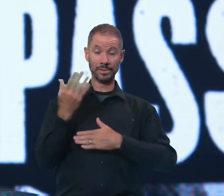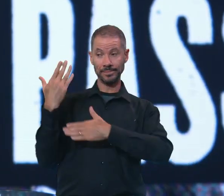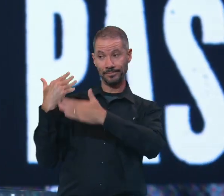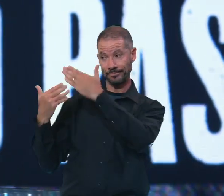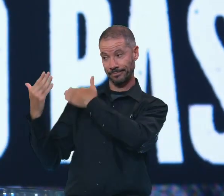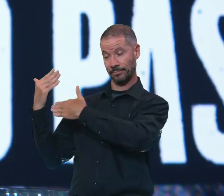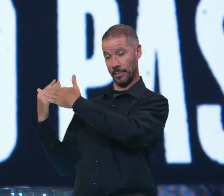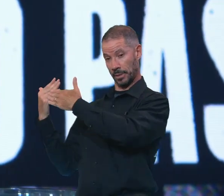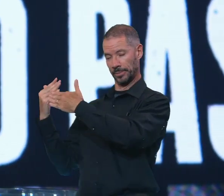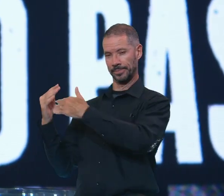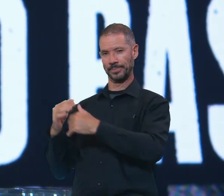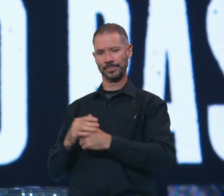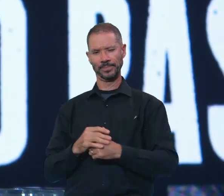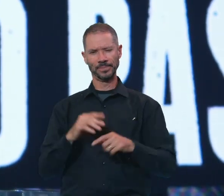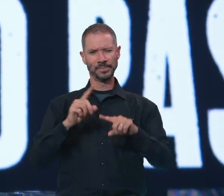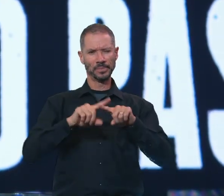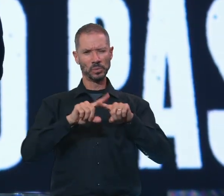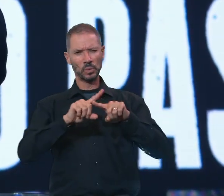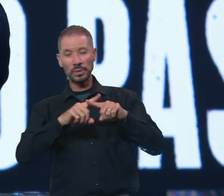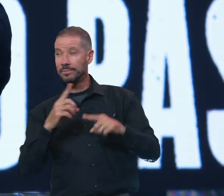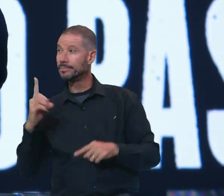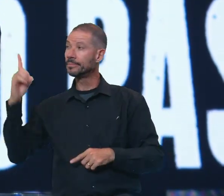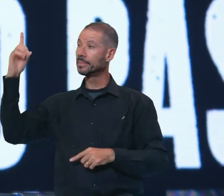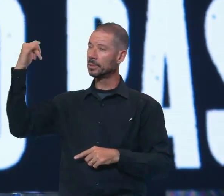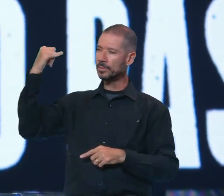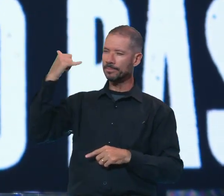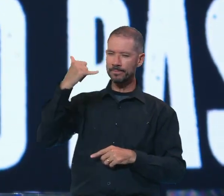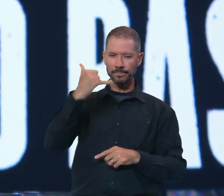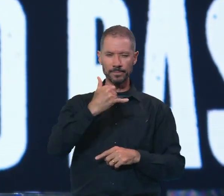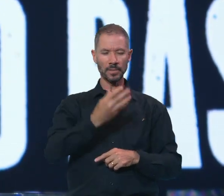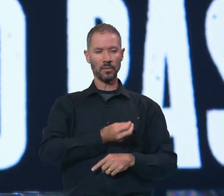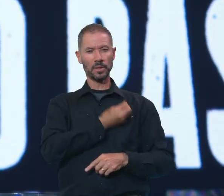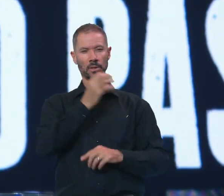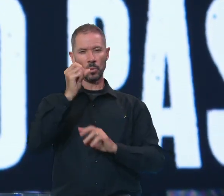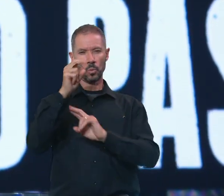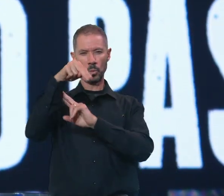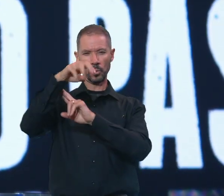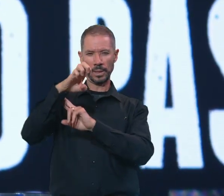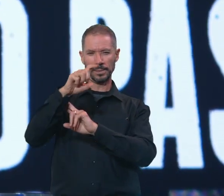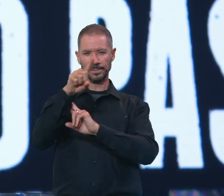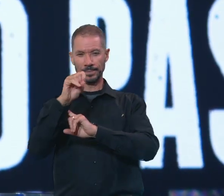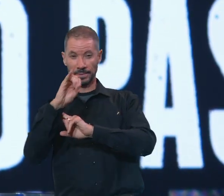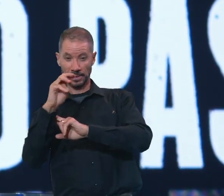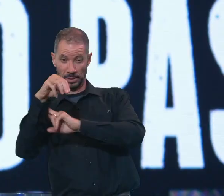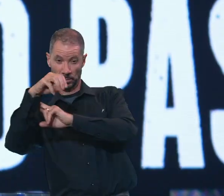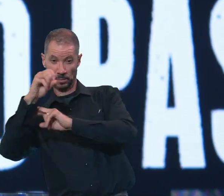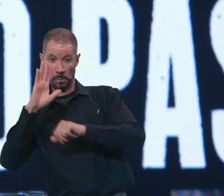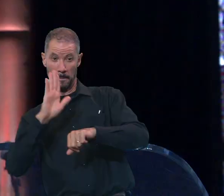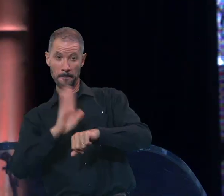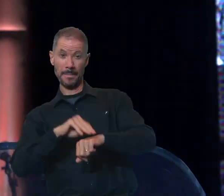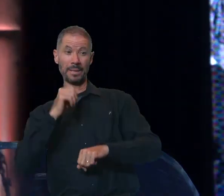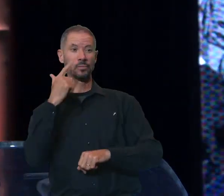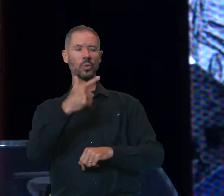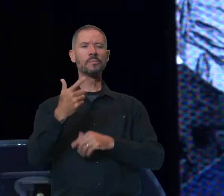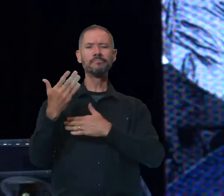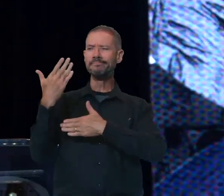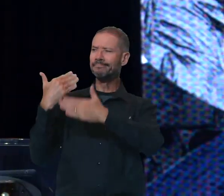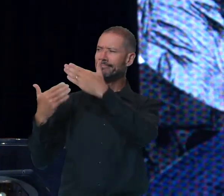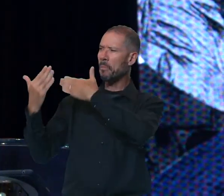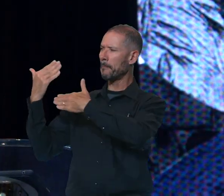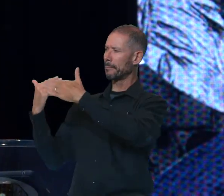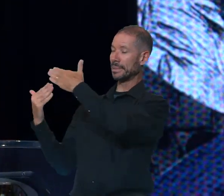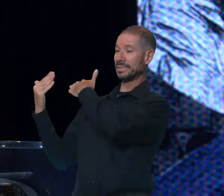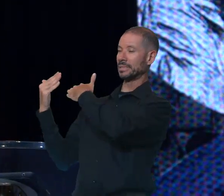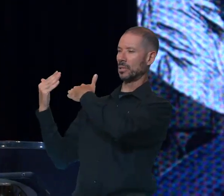passado. Porque aquilo que Deus queria fazer através da vida de Onésimo era muito maior do que um passado que podia simplesmente